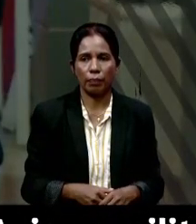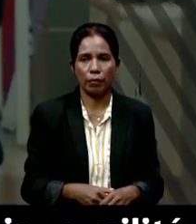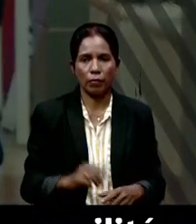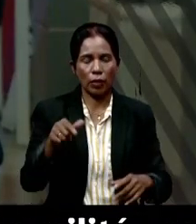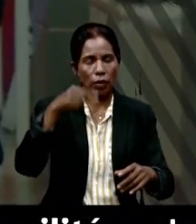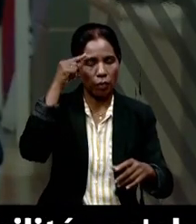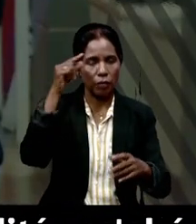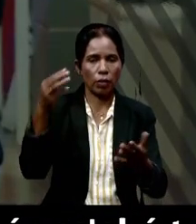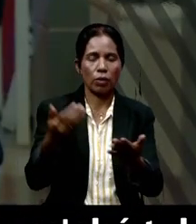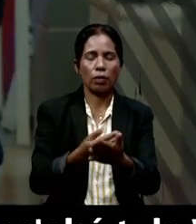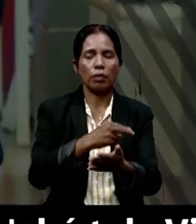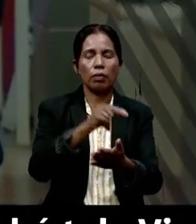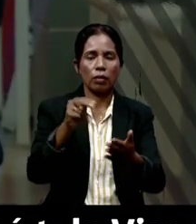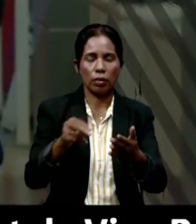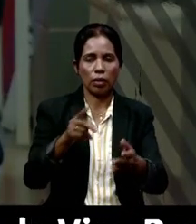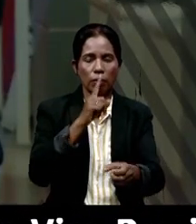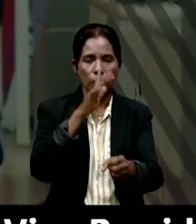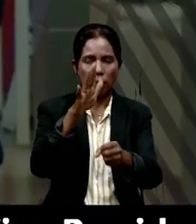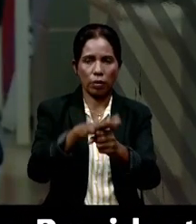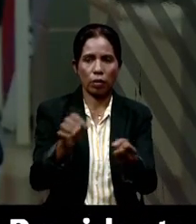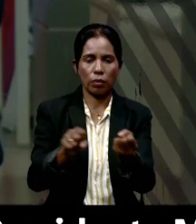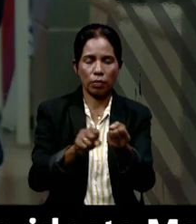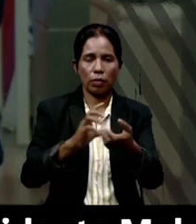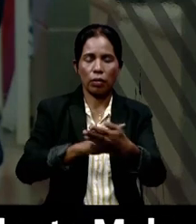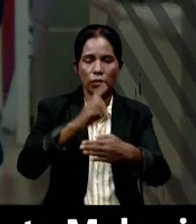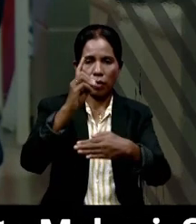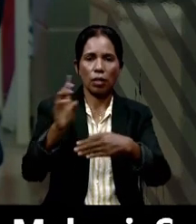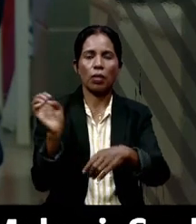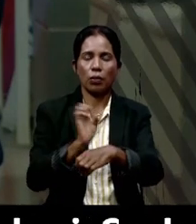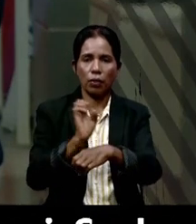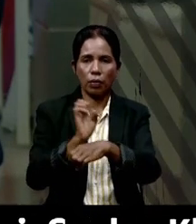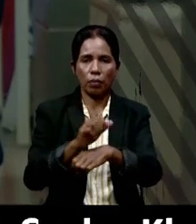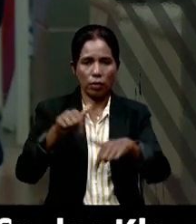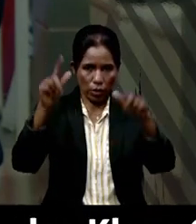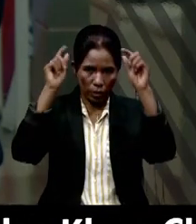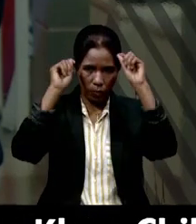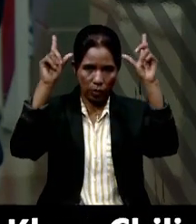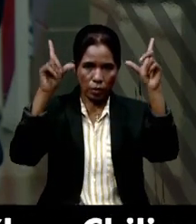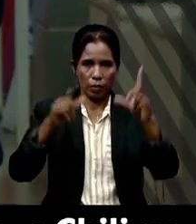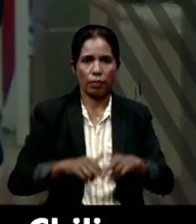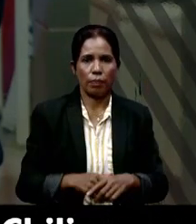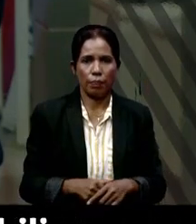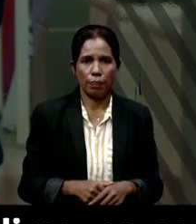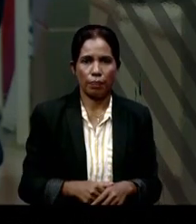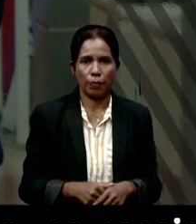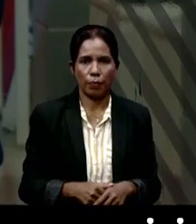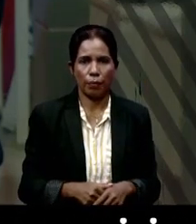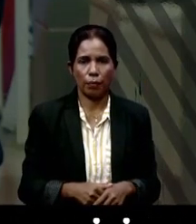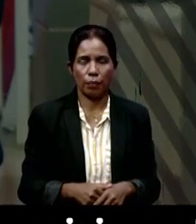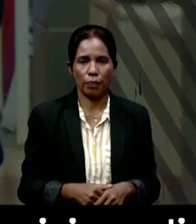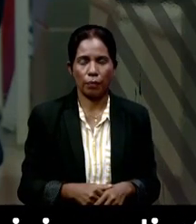Governo Nova Zelândia e a compromisso a te suporta desenvolvimento economia IHA Timor-Leste.